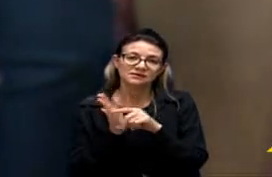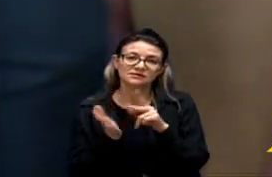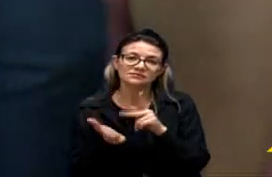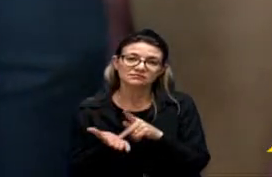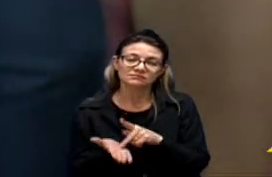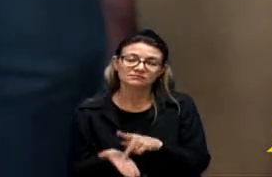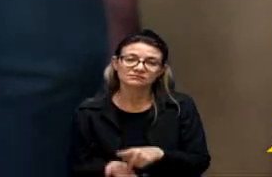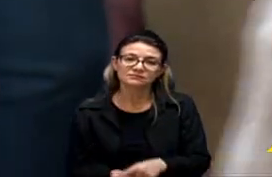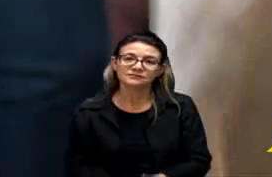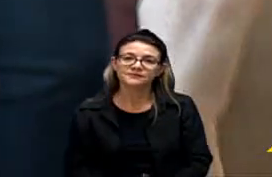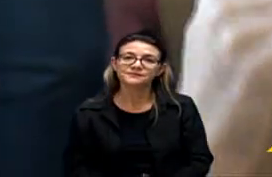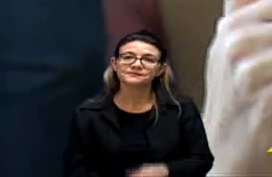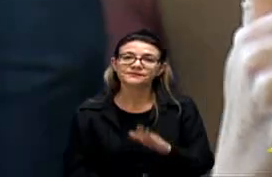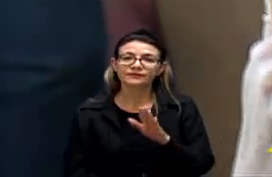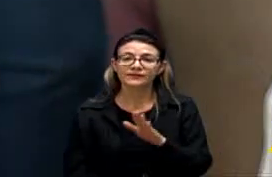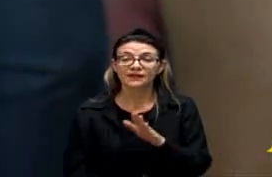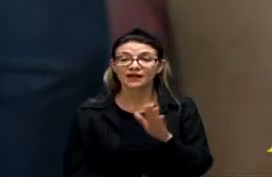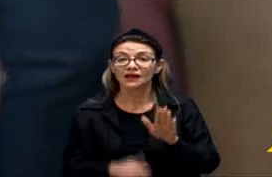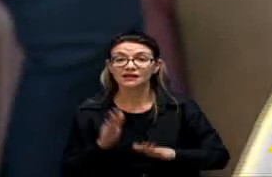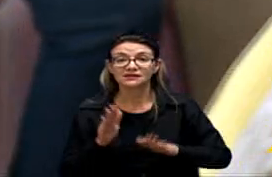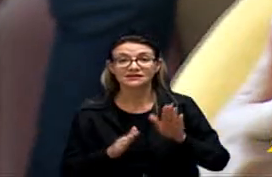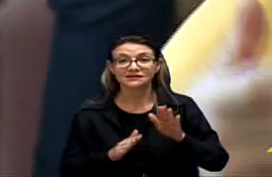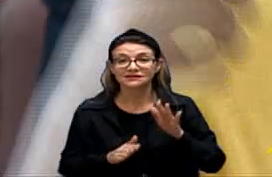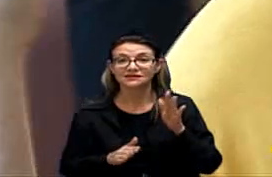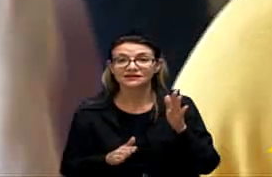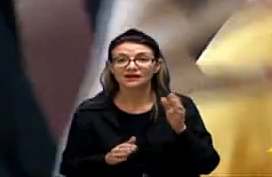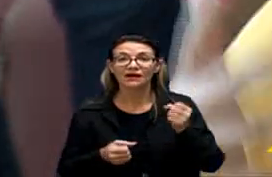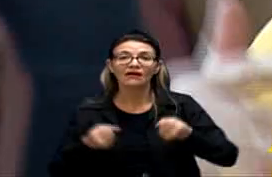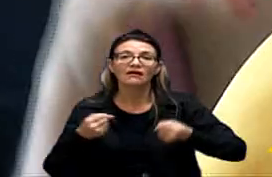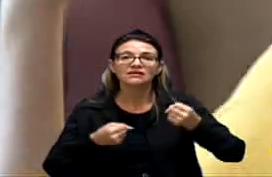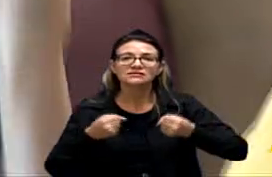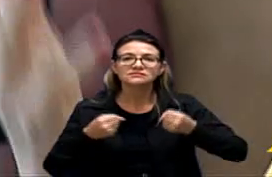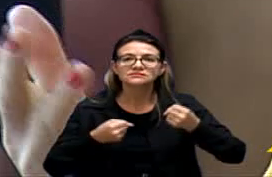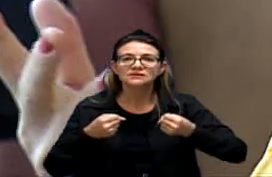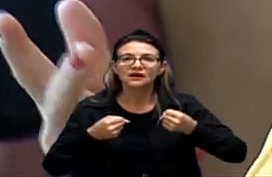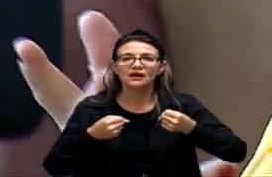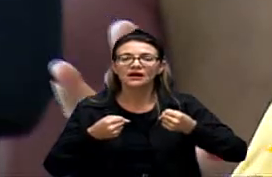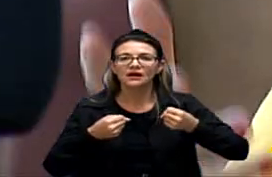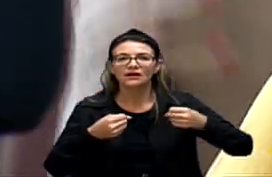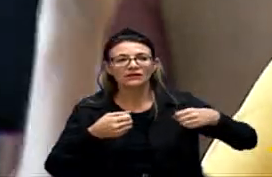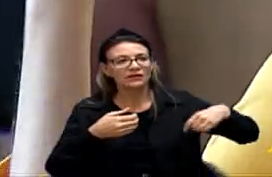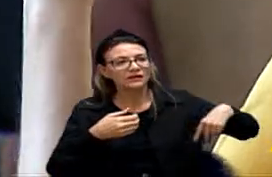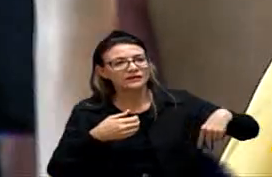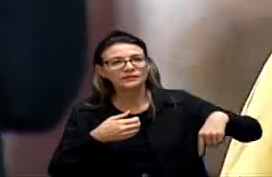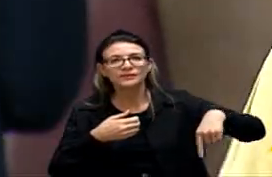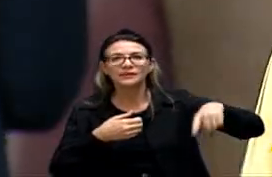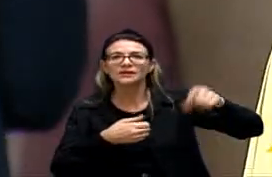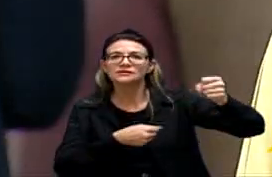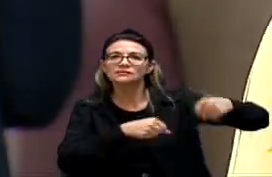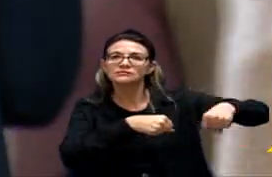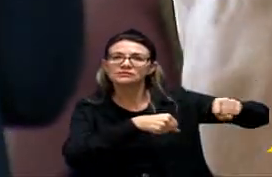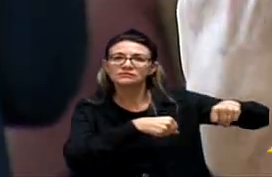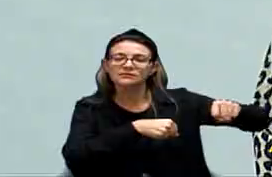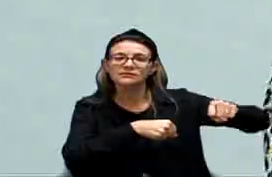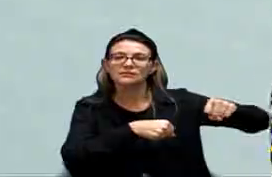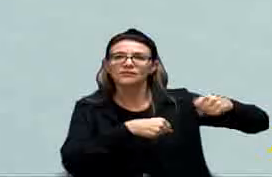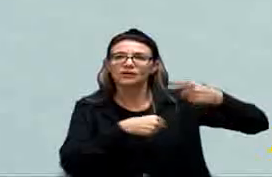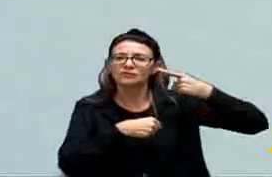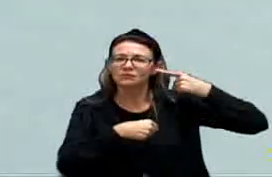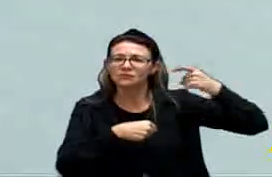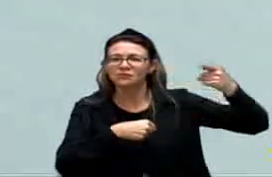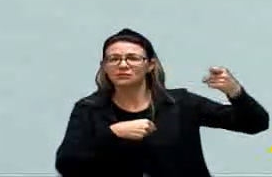realmente às vezes você tá no carro né dirigindo passa uma moto no passageiro cusa o acidente né dói o